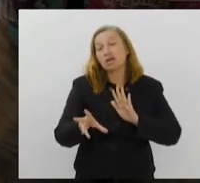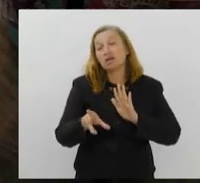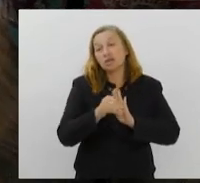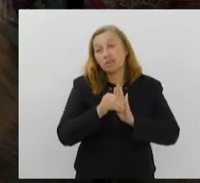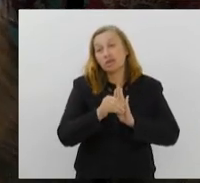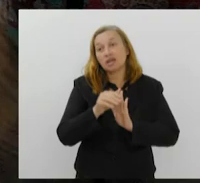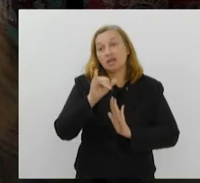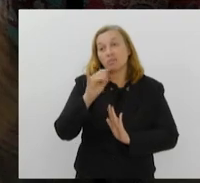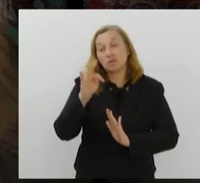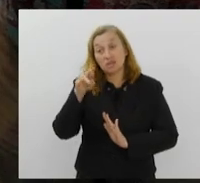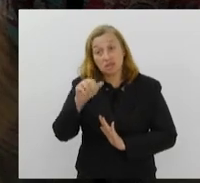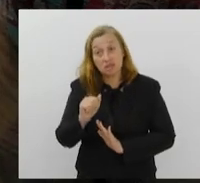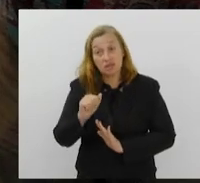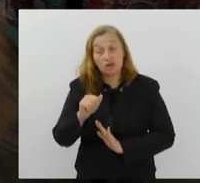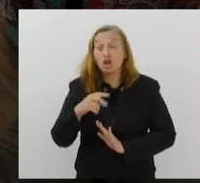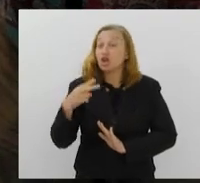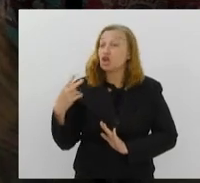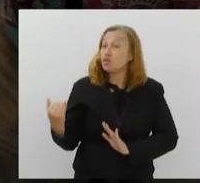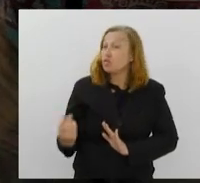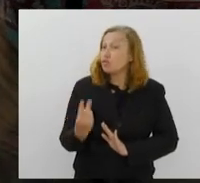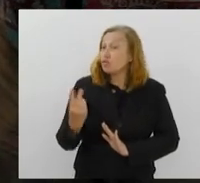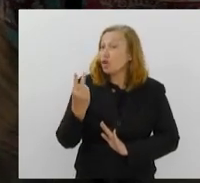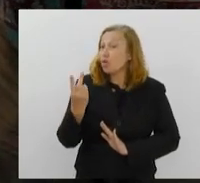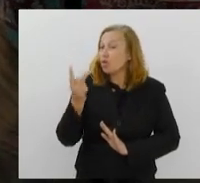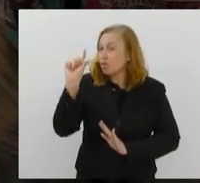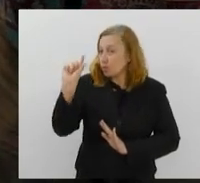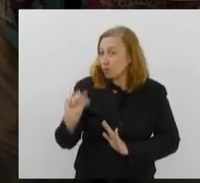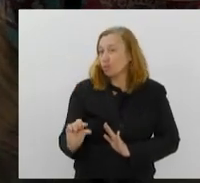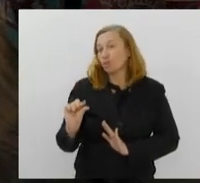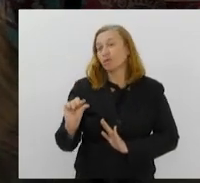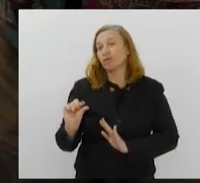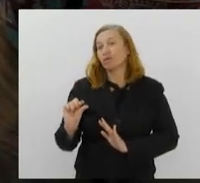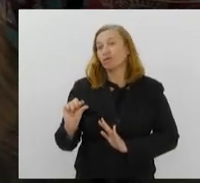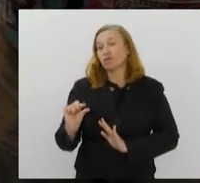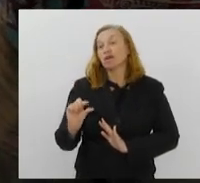impositiva. Em valores inferiores ao